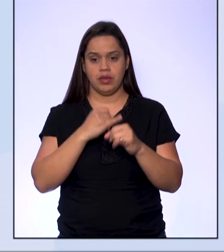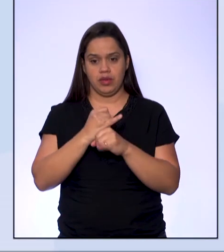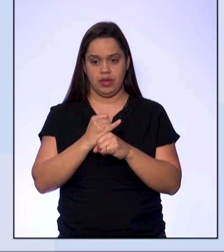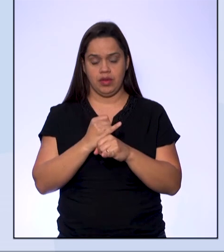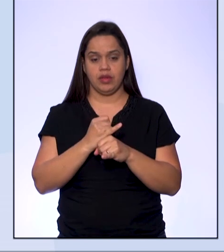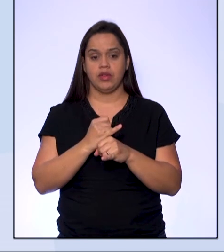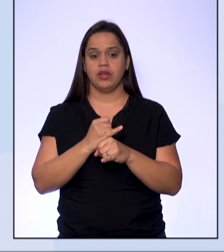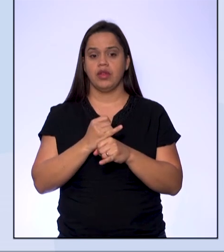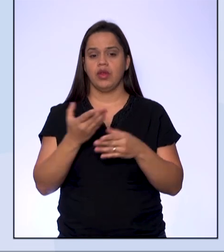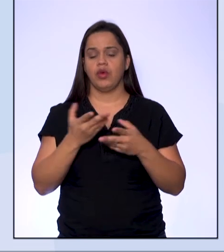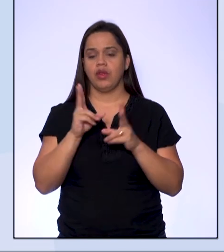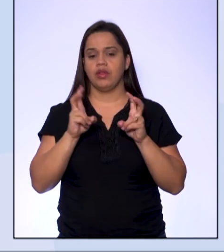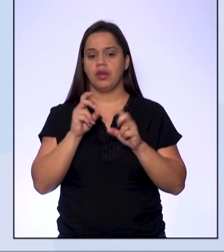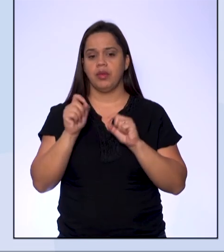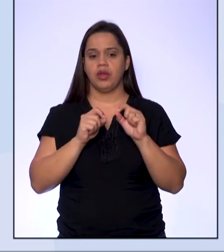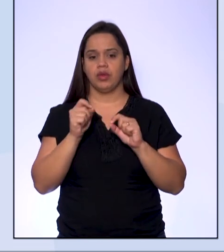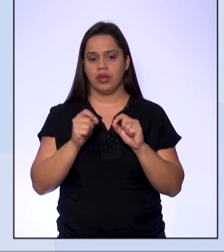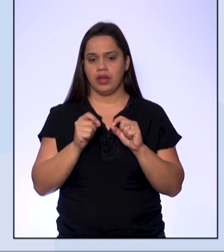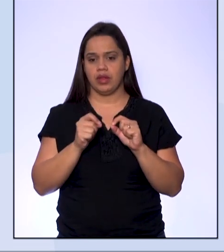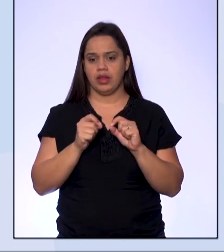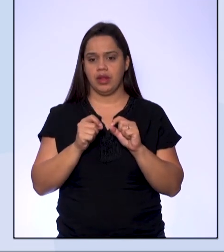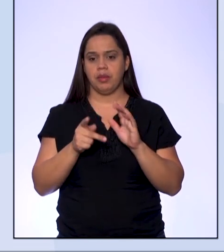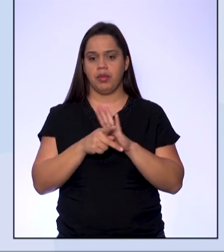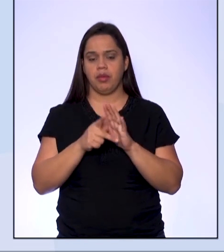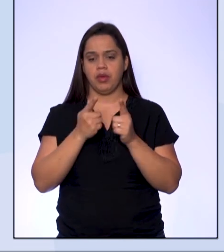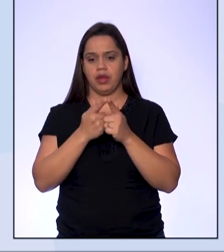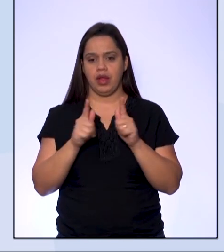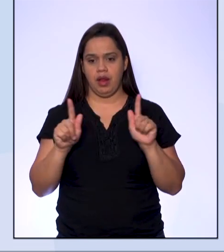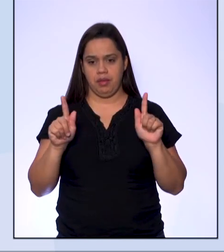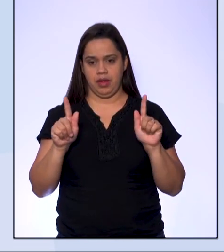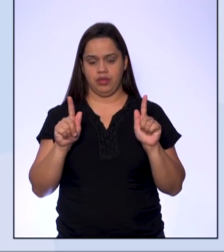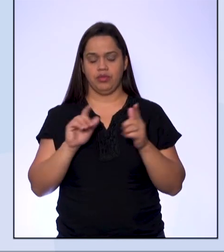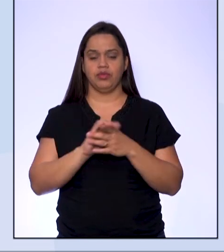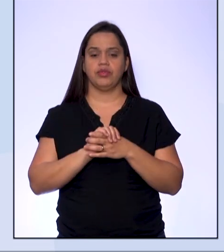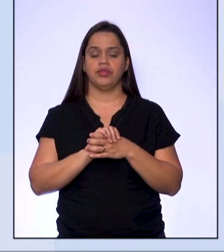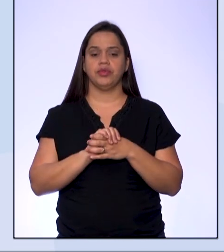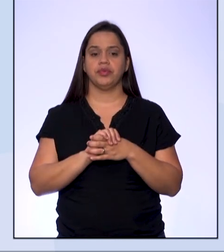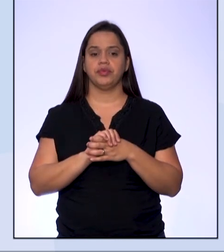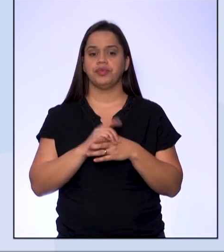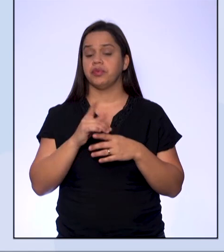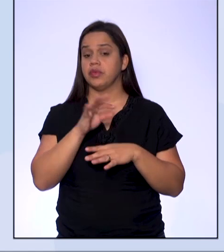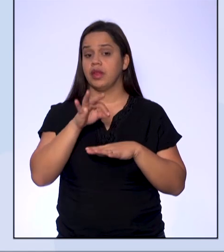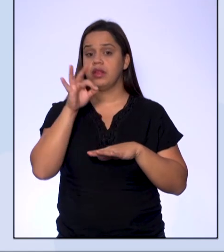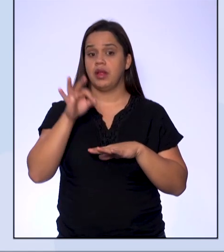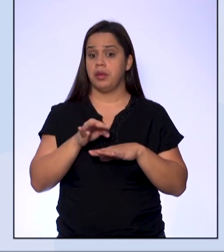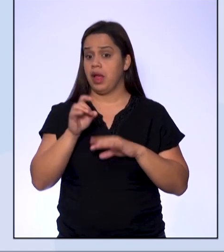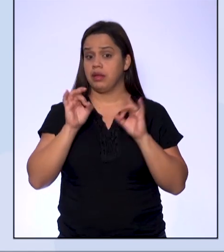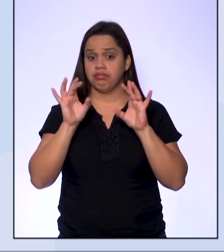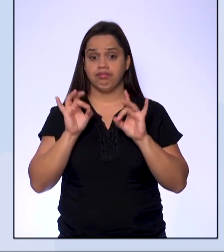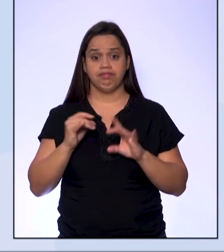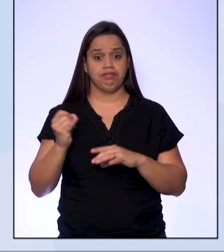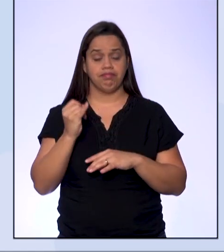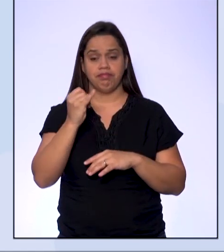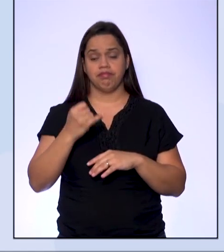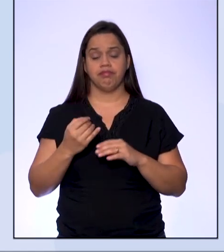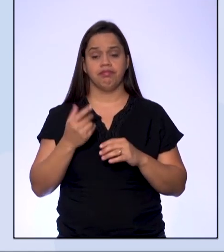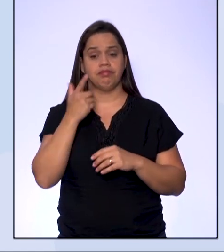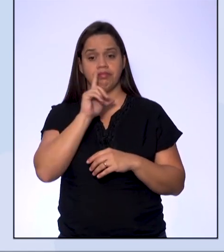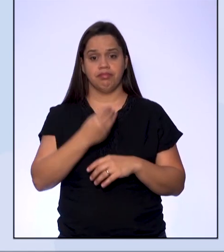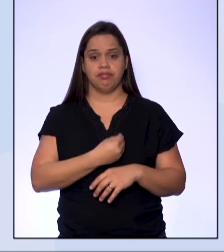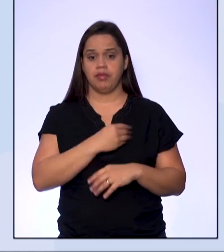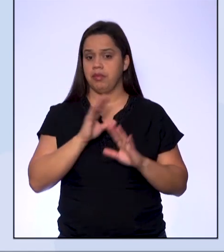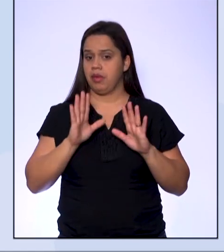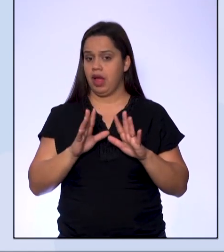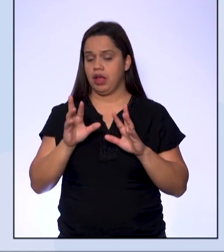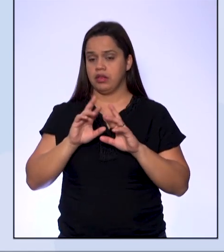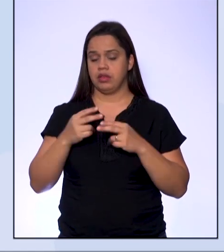vamos trabalhar um pouquinho aí na gramática, vamos entrar um Sim. pouquinho. As abelhas são essenciais para a vida, mas não